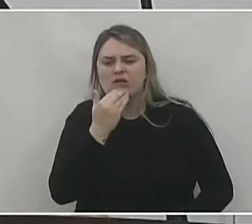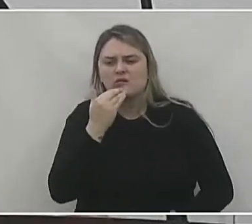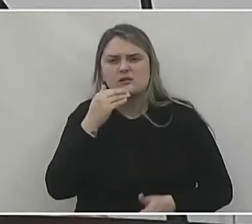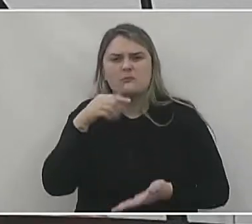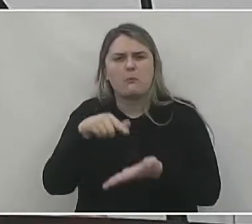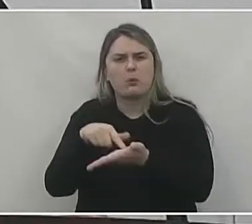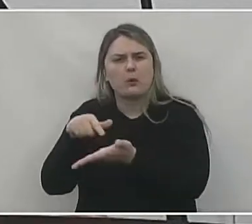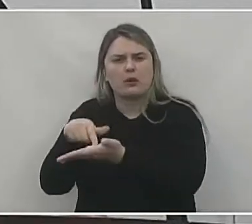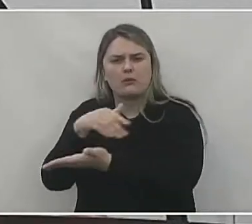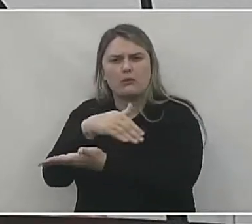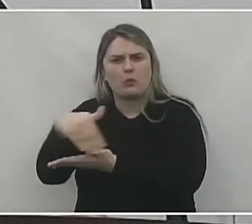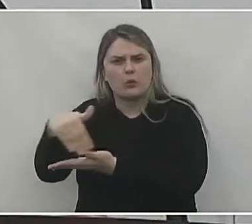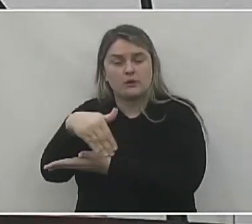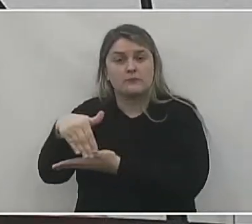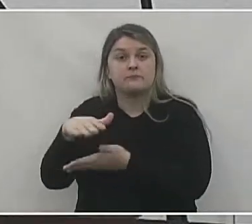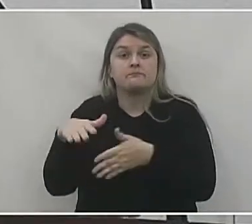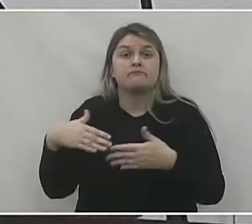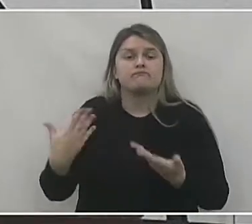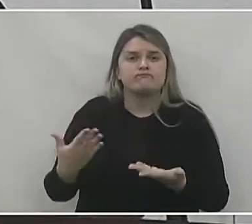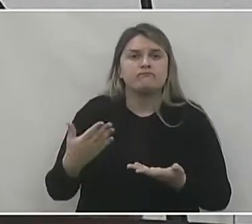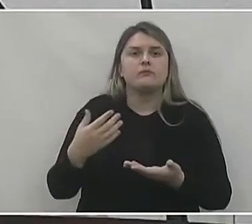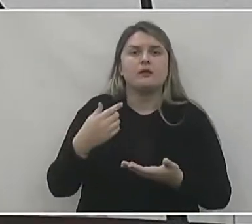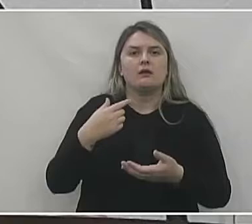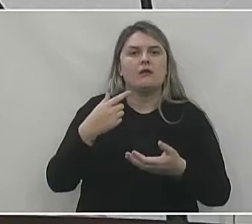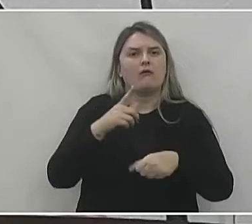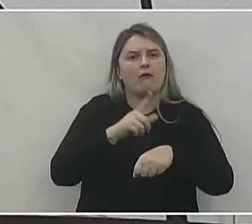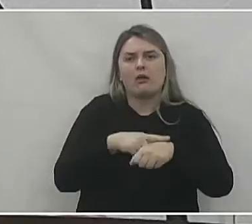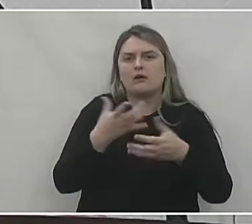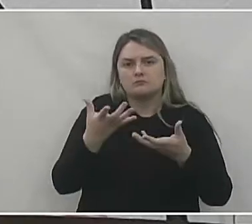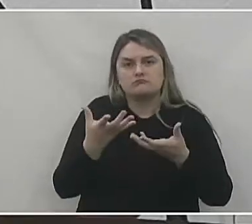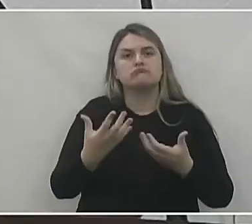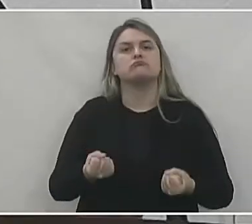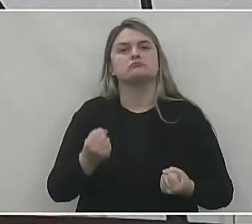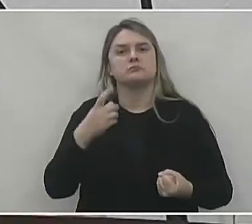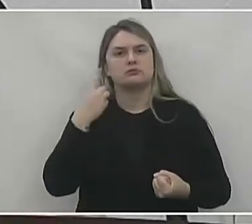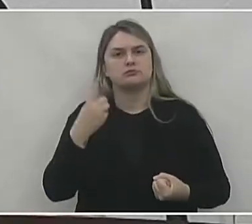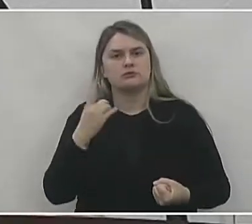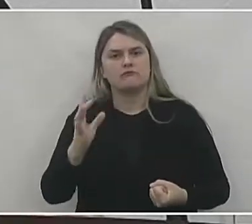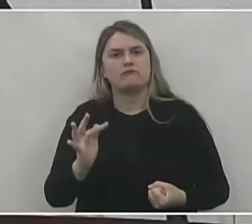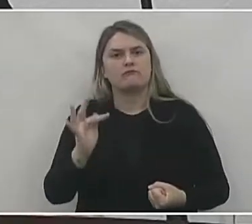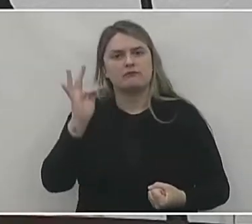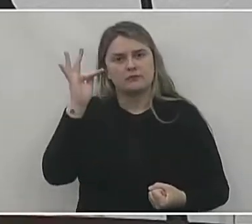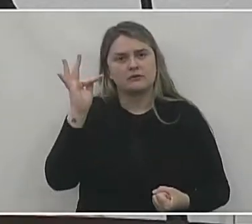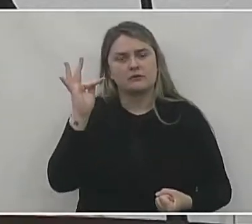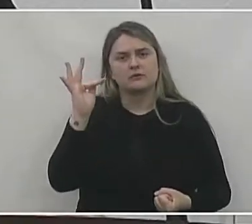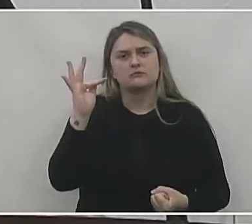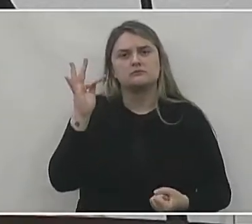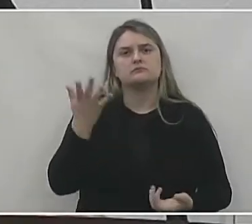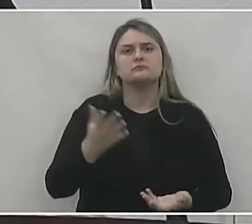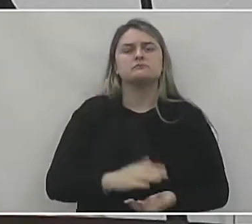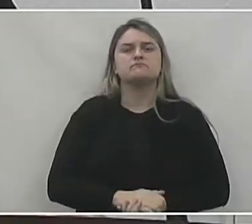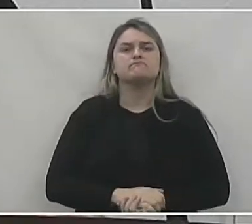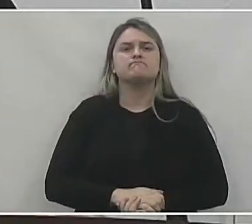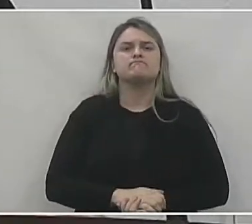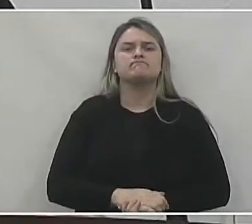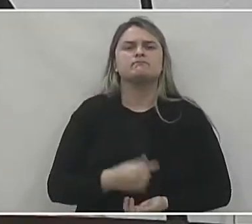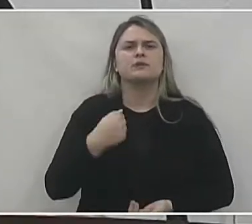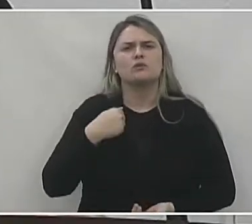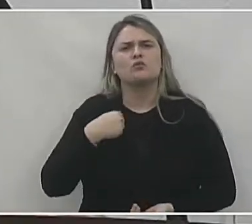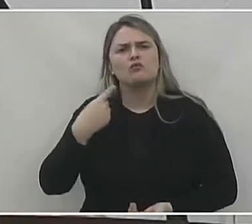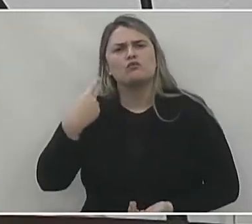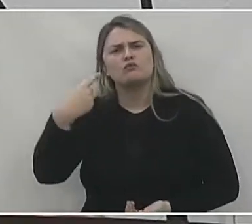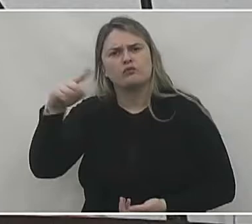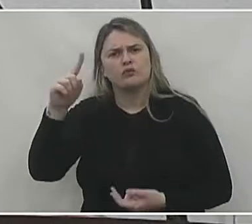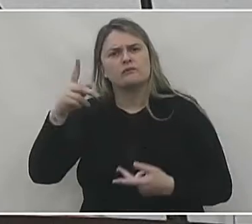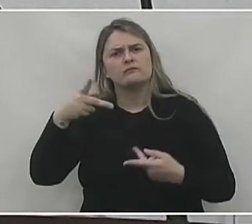uma hora para outra eu assumi o cargo de mandato, ou o mandato de deputado federal, e aí eu fui fazer